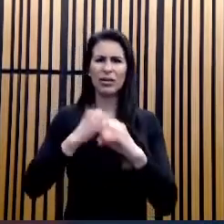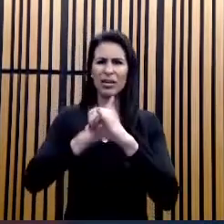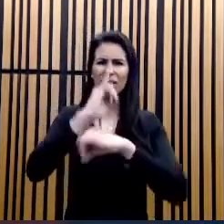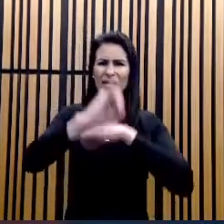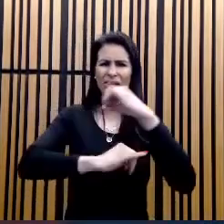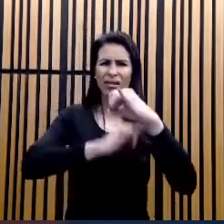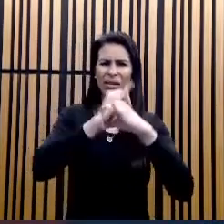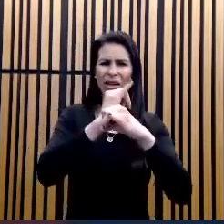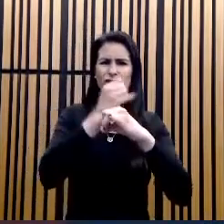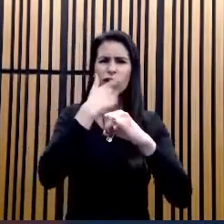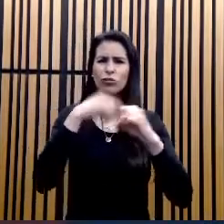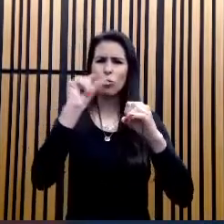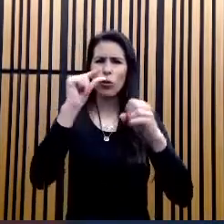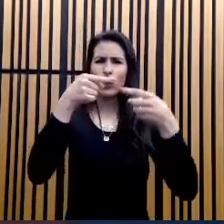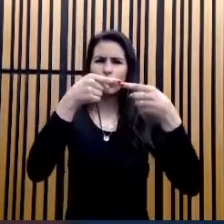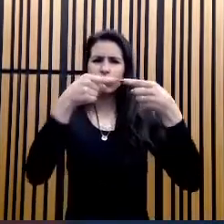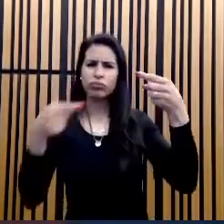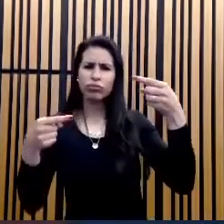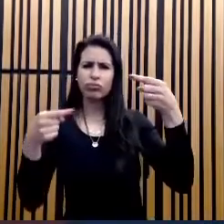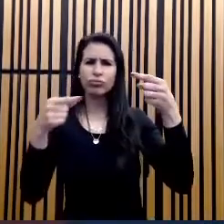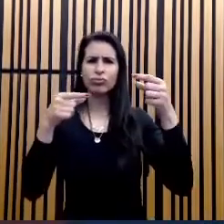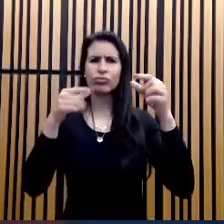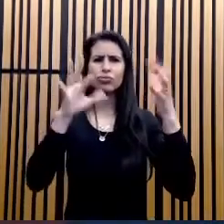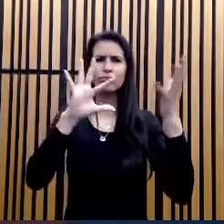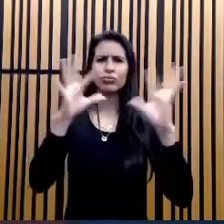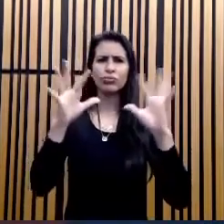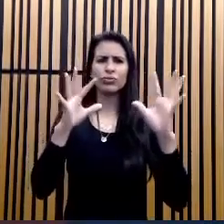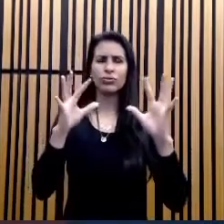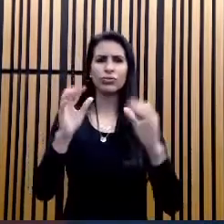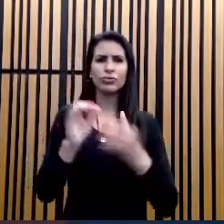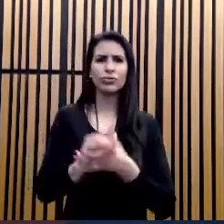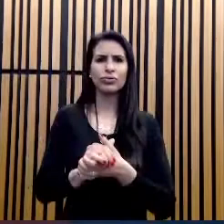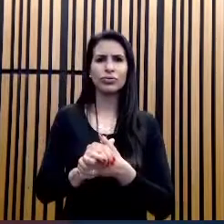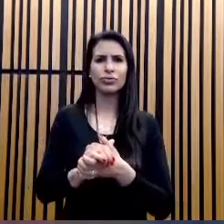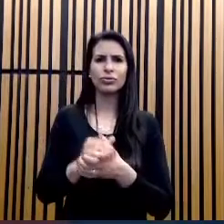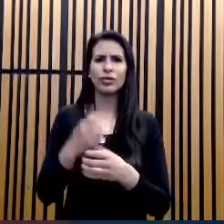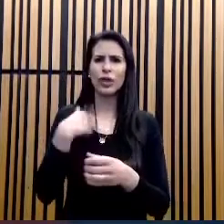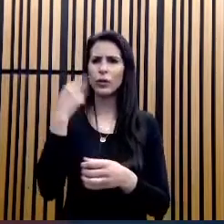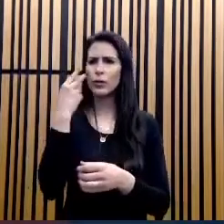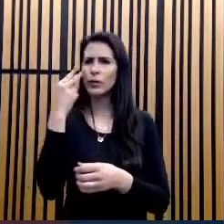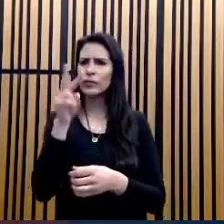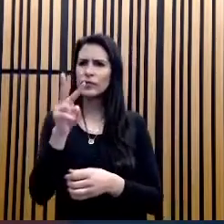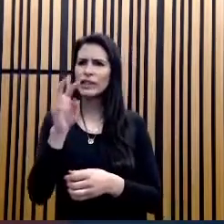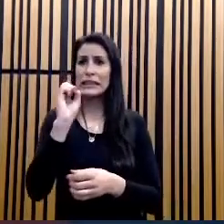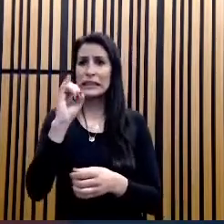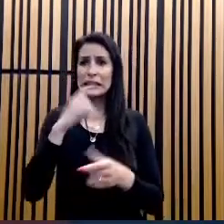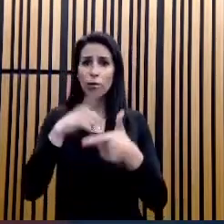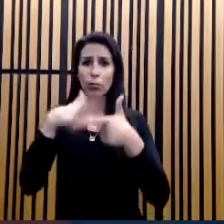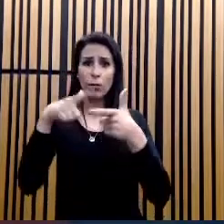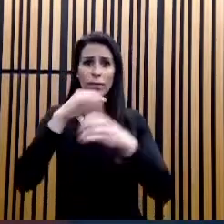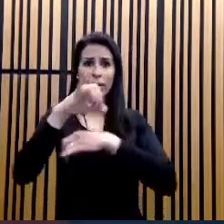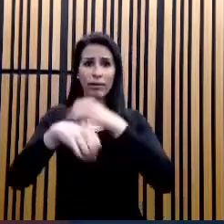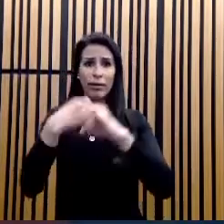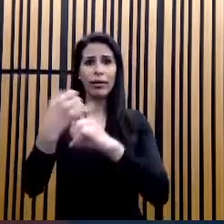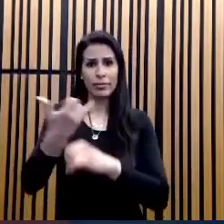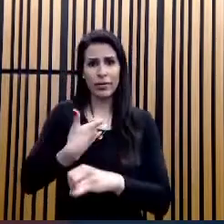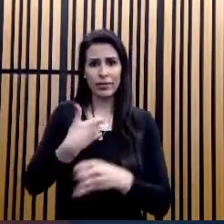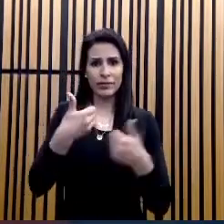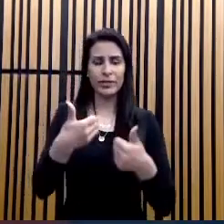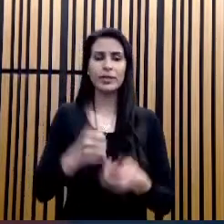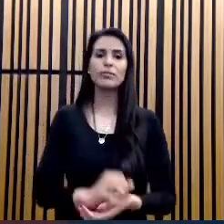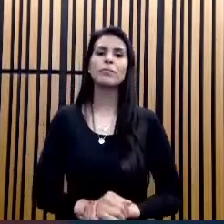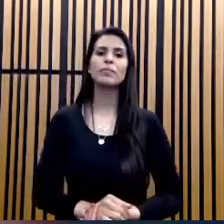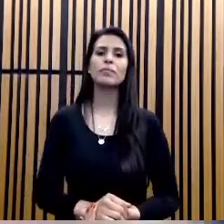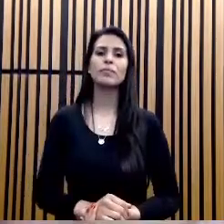estável. Será? Eu recebi um sinal aqui de que ela está. Se tiver, vocês me deem um aviso, por favor.